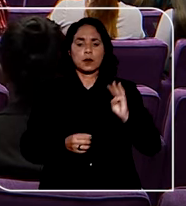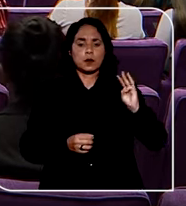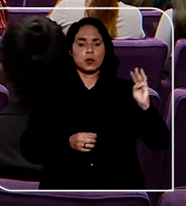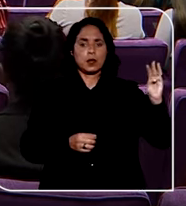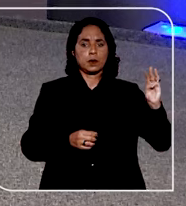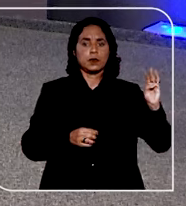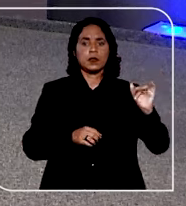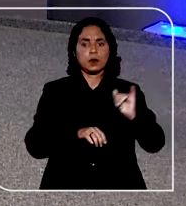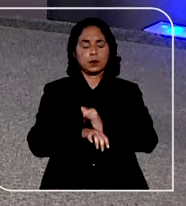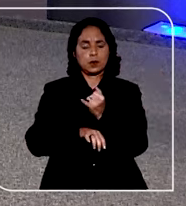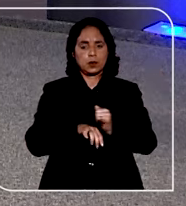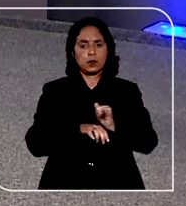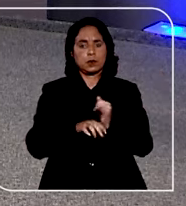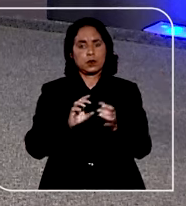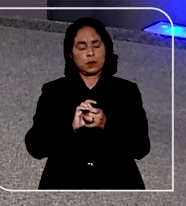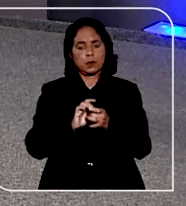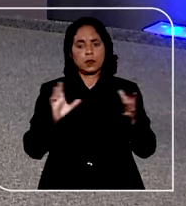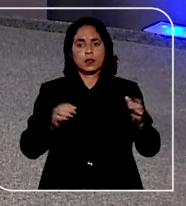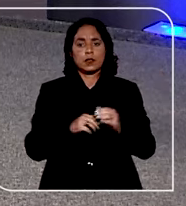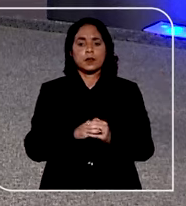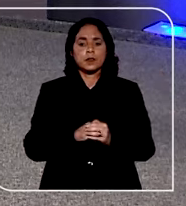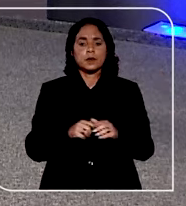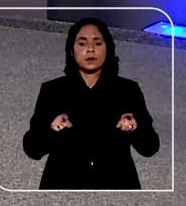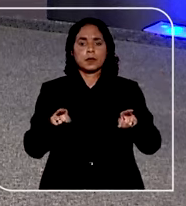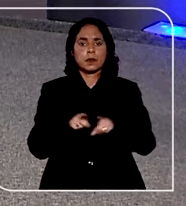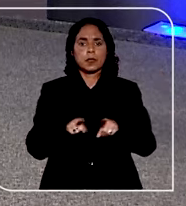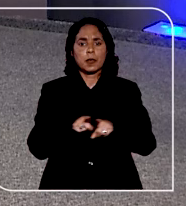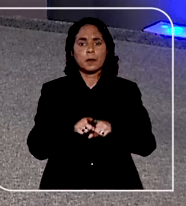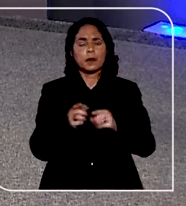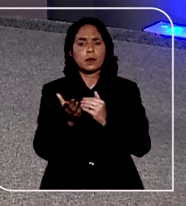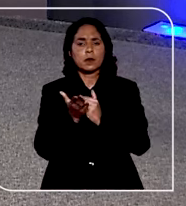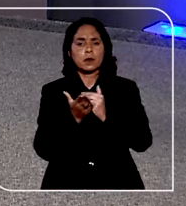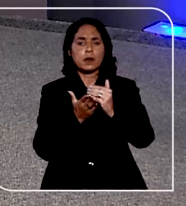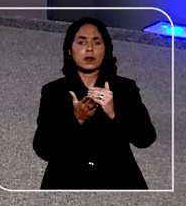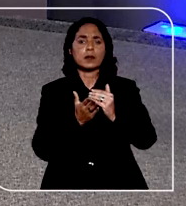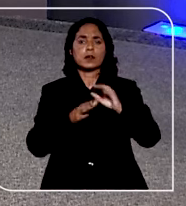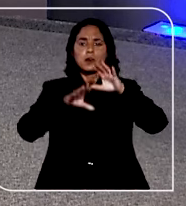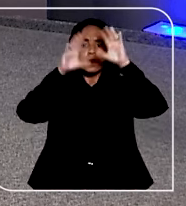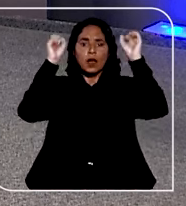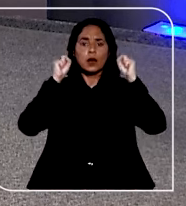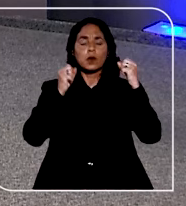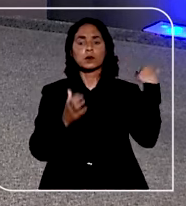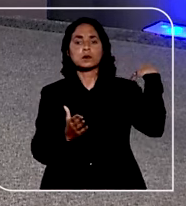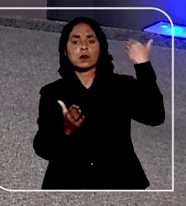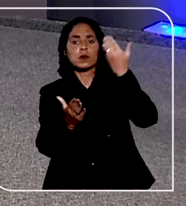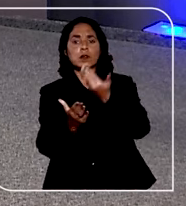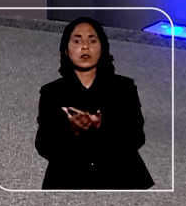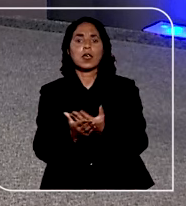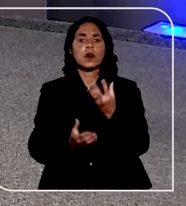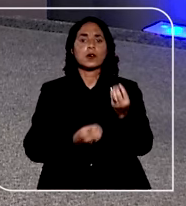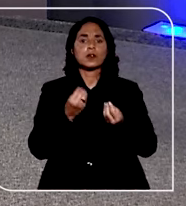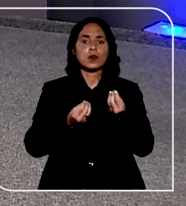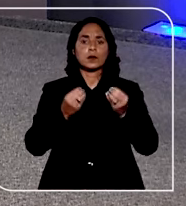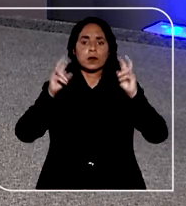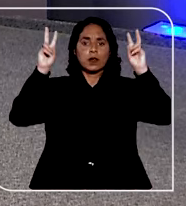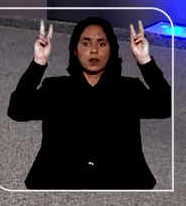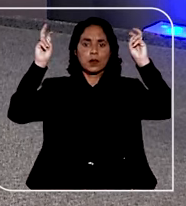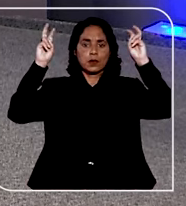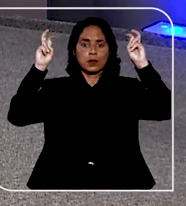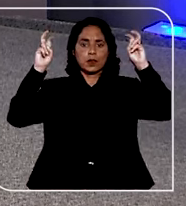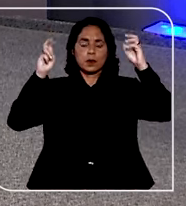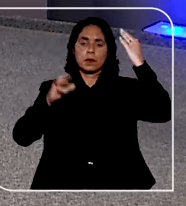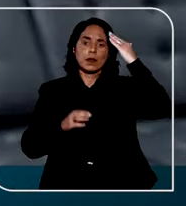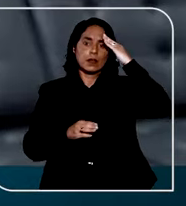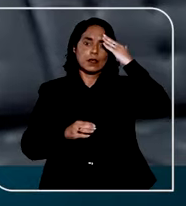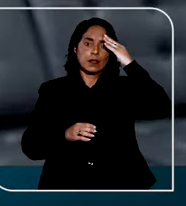no YouTube e a trajetória desde a criação da corte cidadã até os dias de hoje foi o tema do programa entender